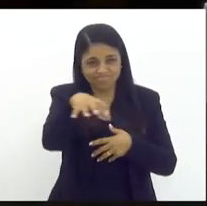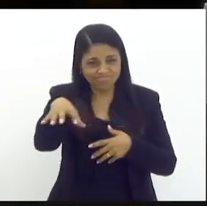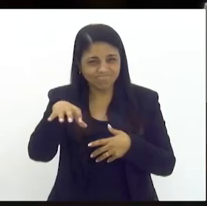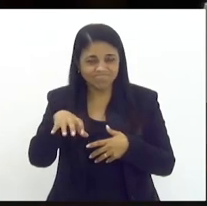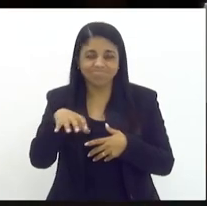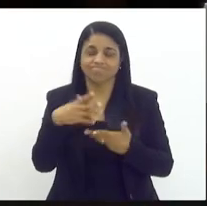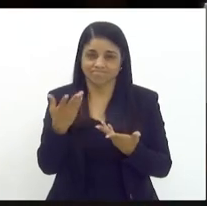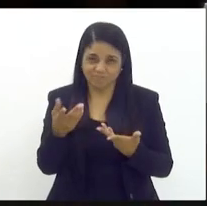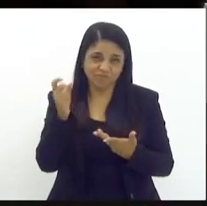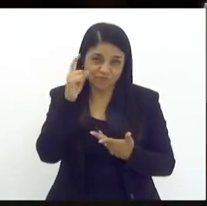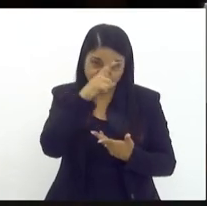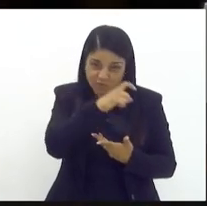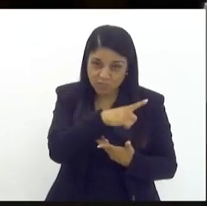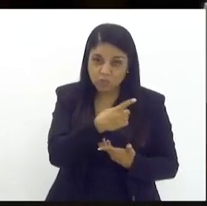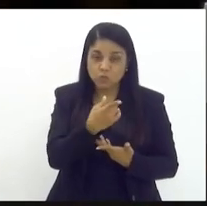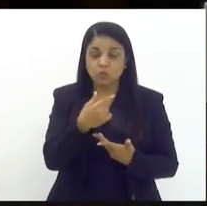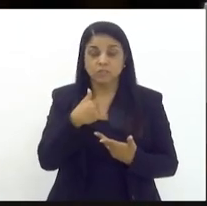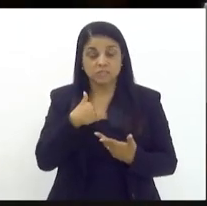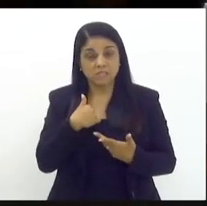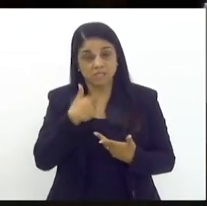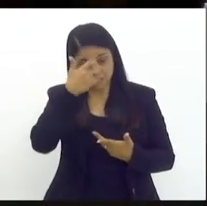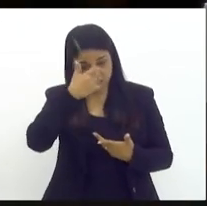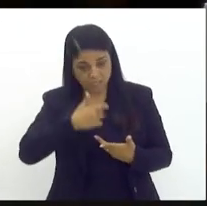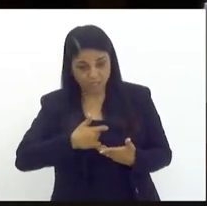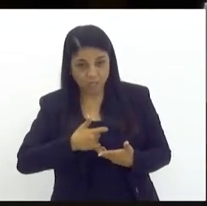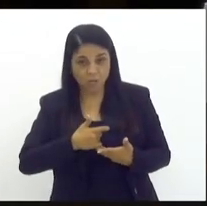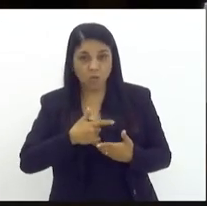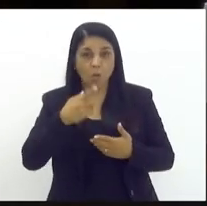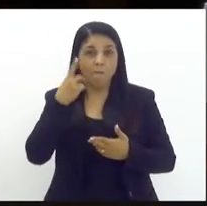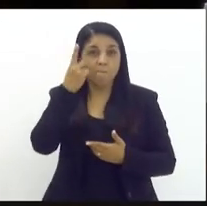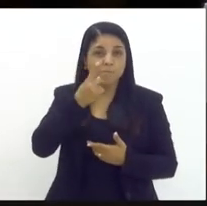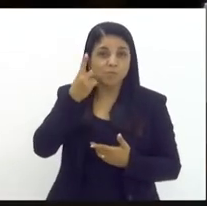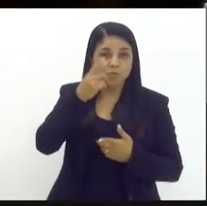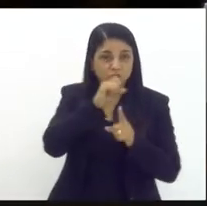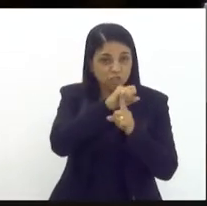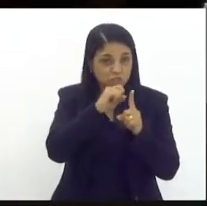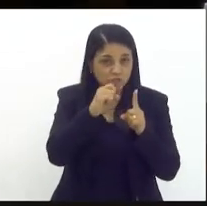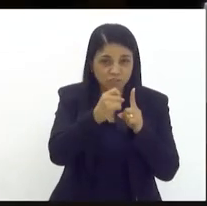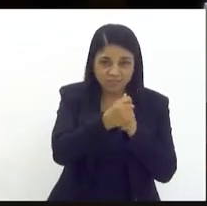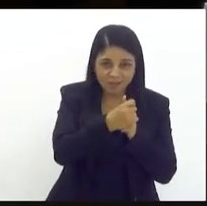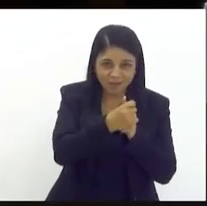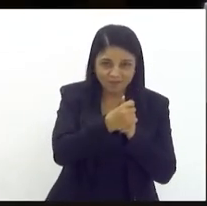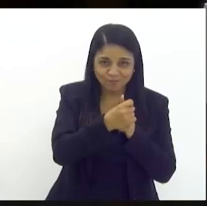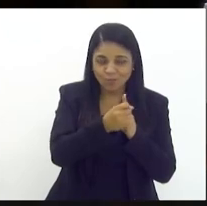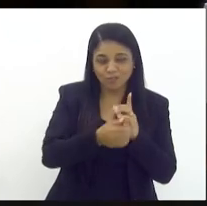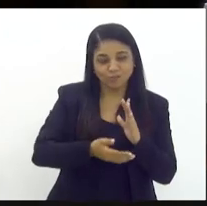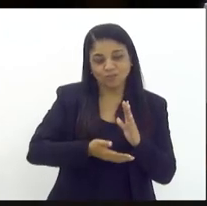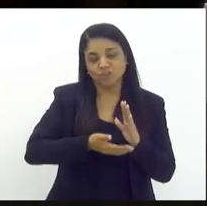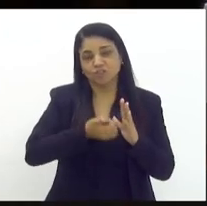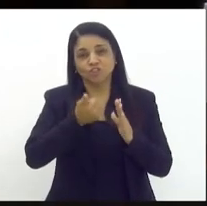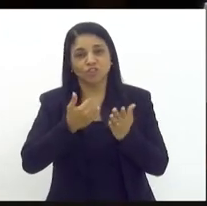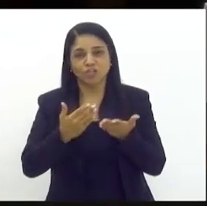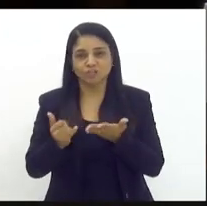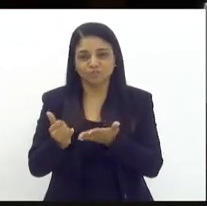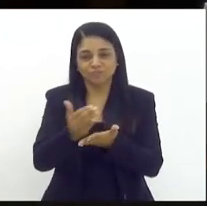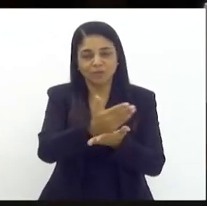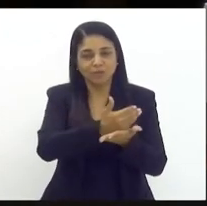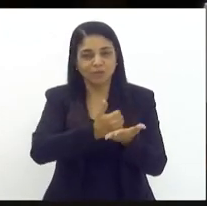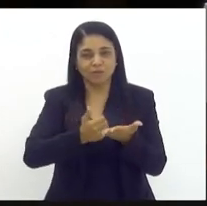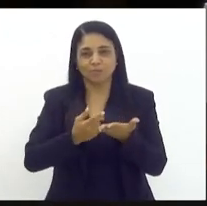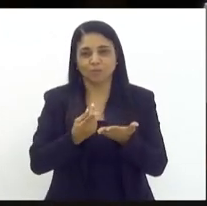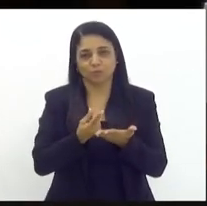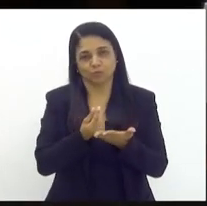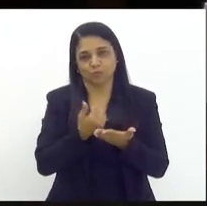então se eu vou fazer alguma coisa em termos de política social não vai ser tirando tributo de cesta básica